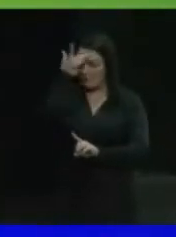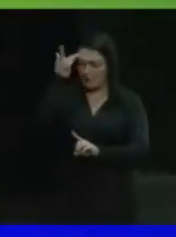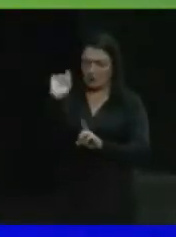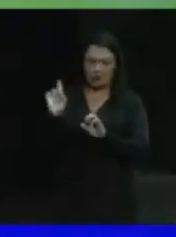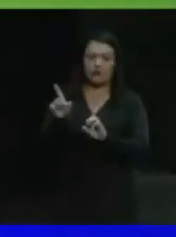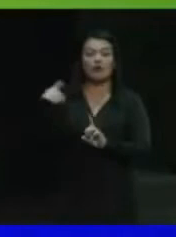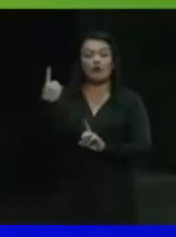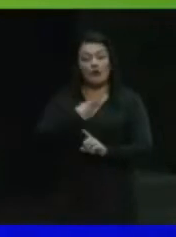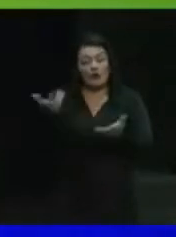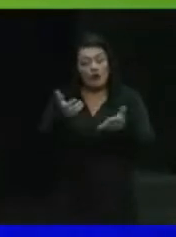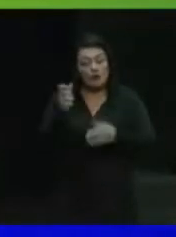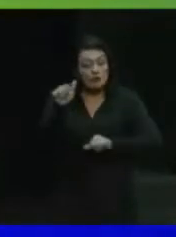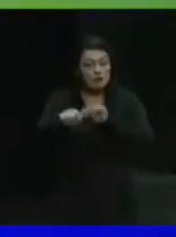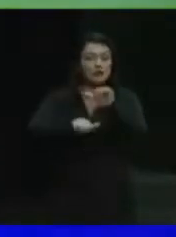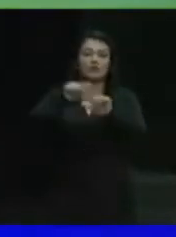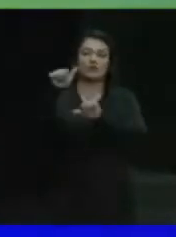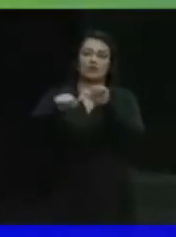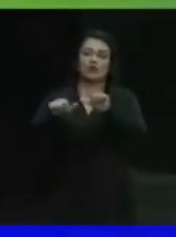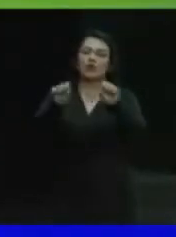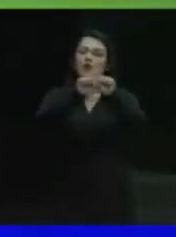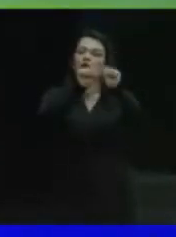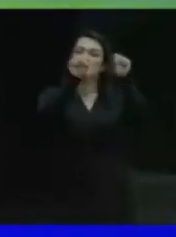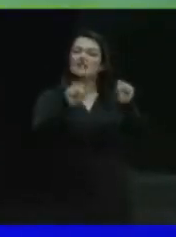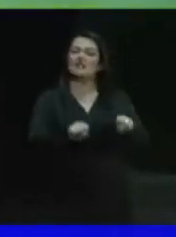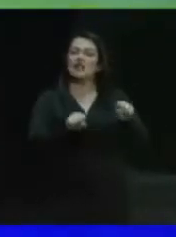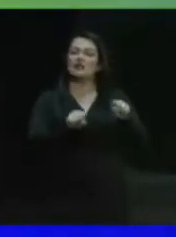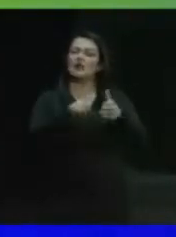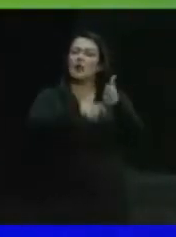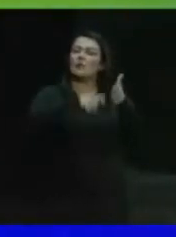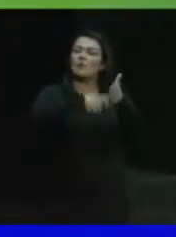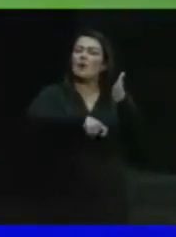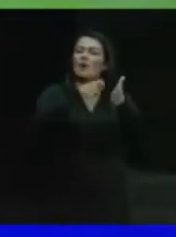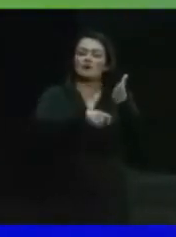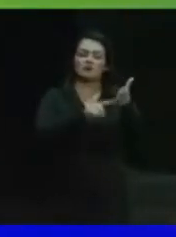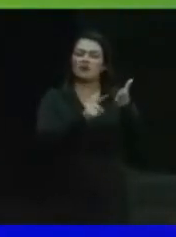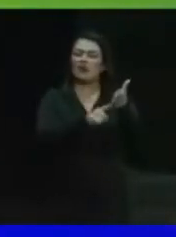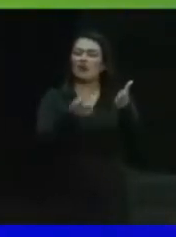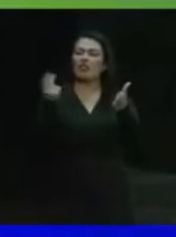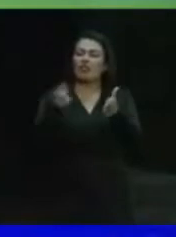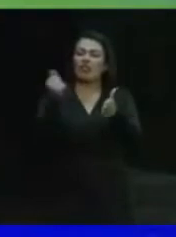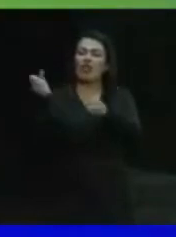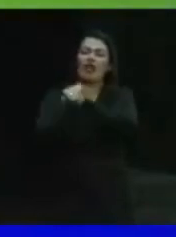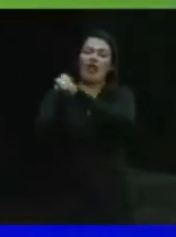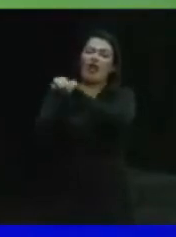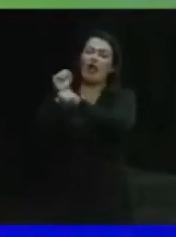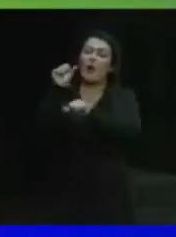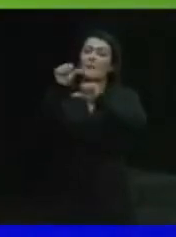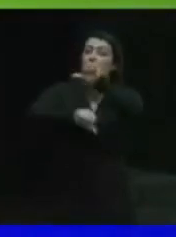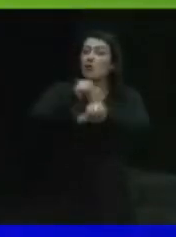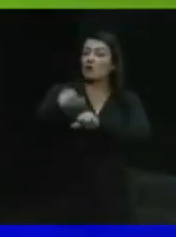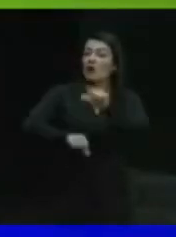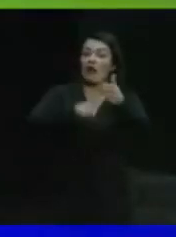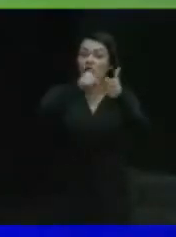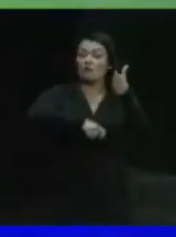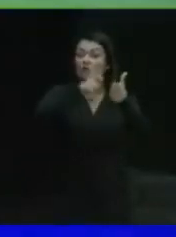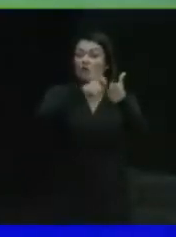Precisamos reformar nosso sistema confuso de impostos. Há quanto tempo nós falamos em fazer uma reforma